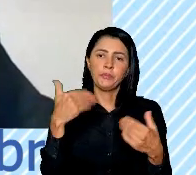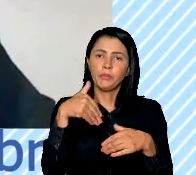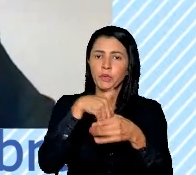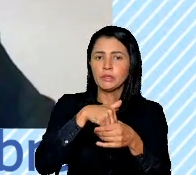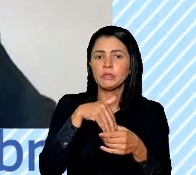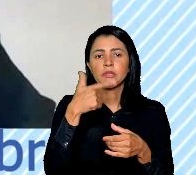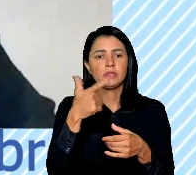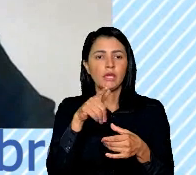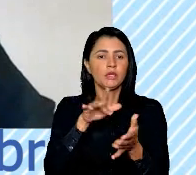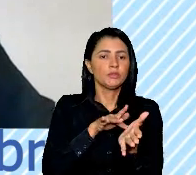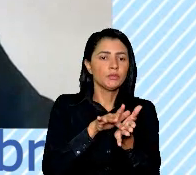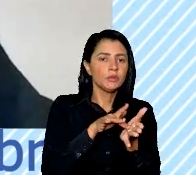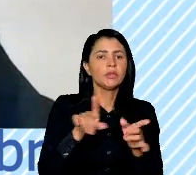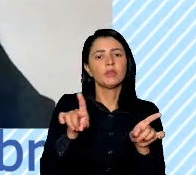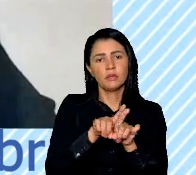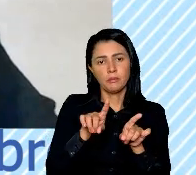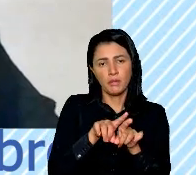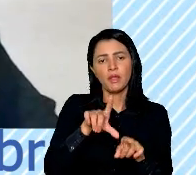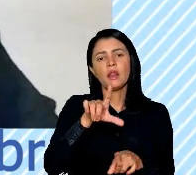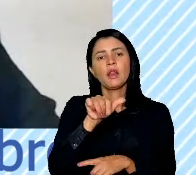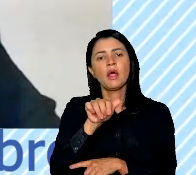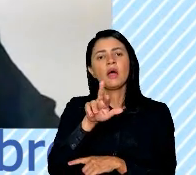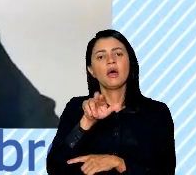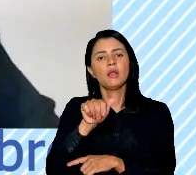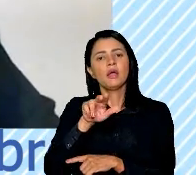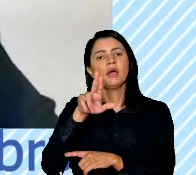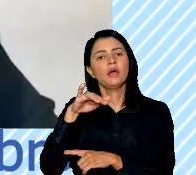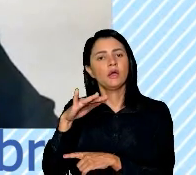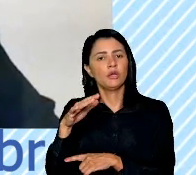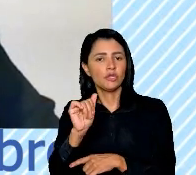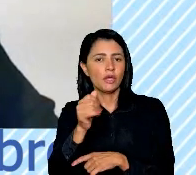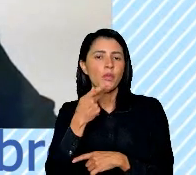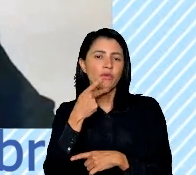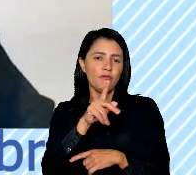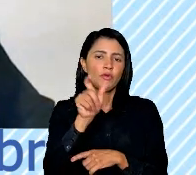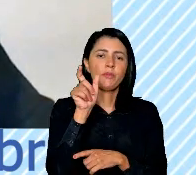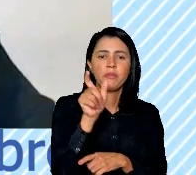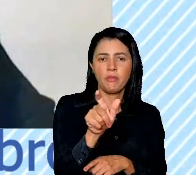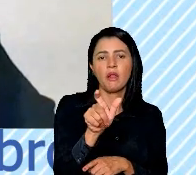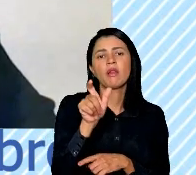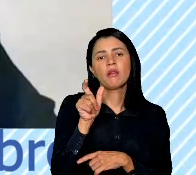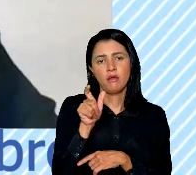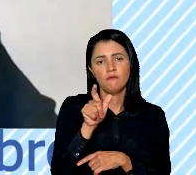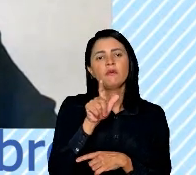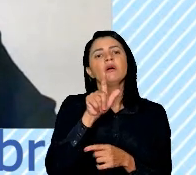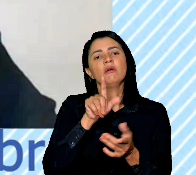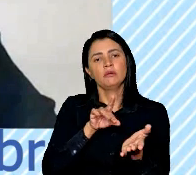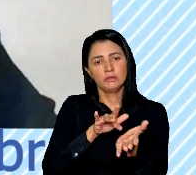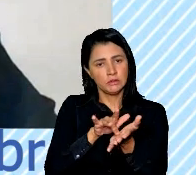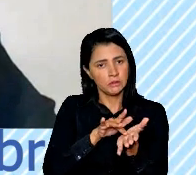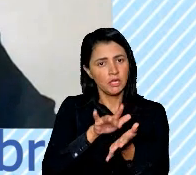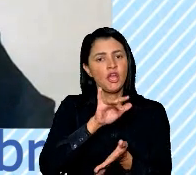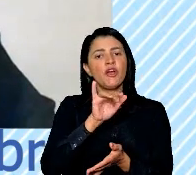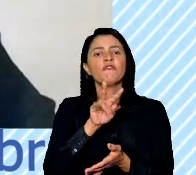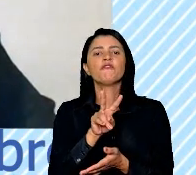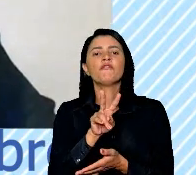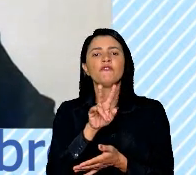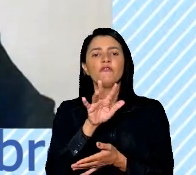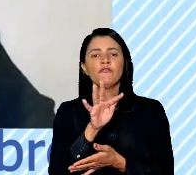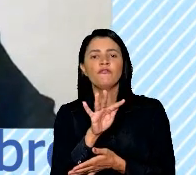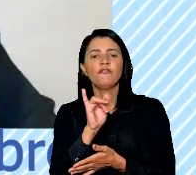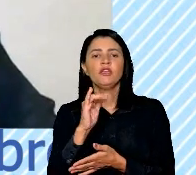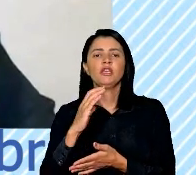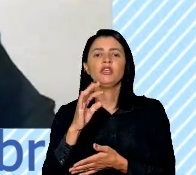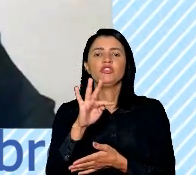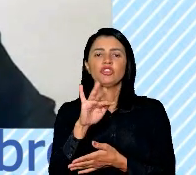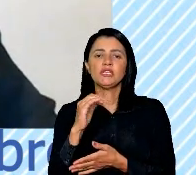que também chamadas laranjas, eu prefiro o termo fictícias, são aquelas em que o registro se dá apenas para cumprir a cota de